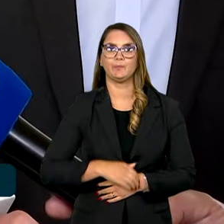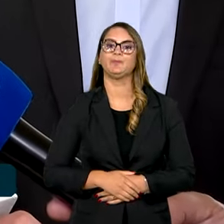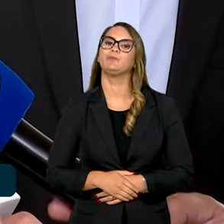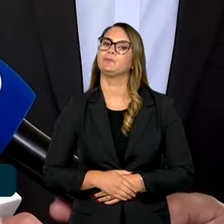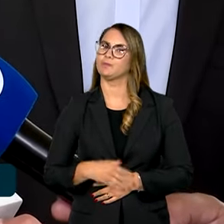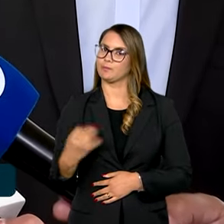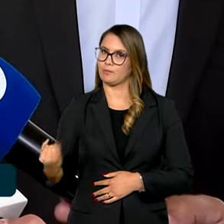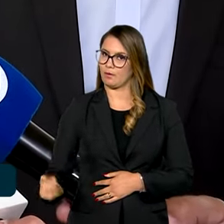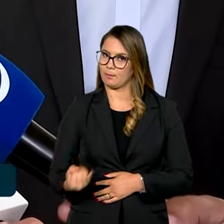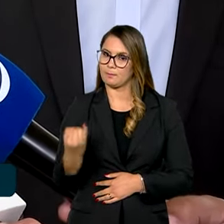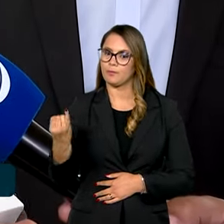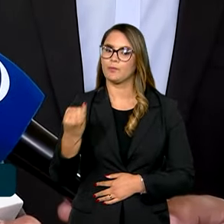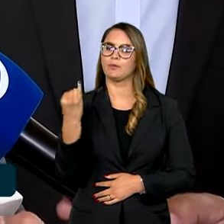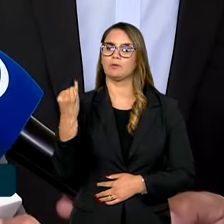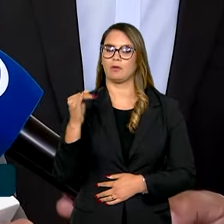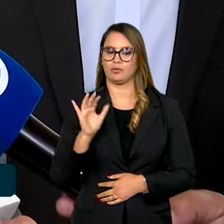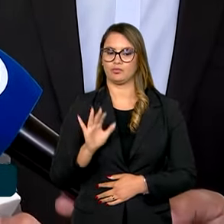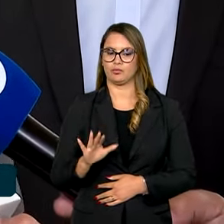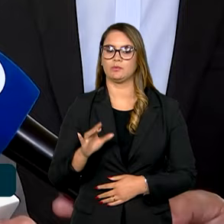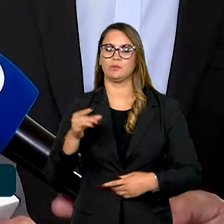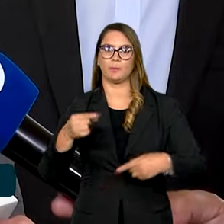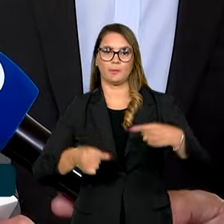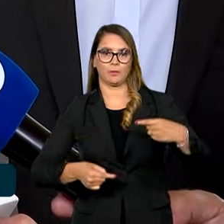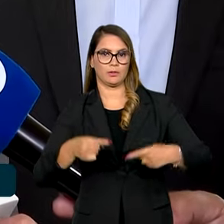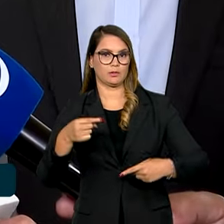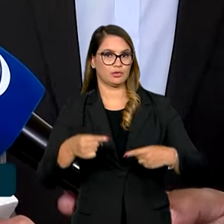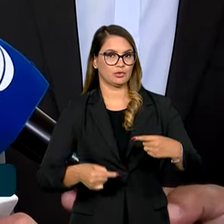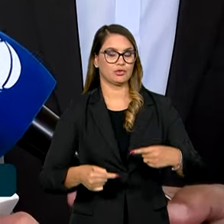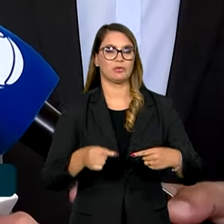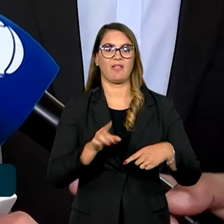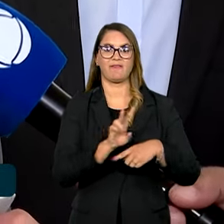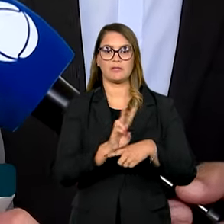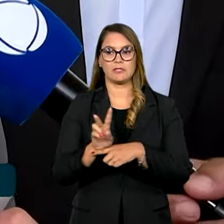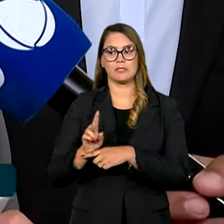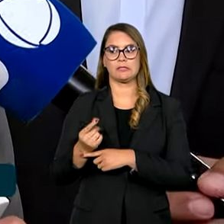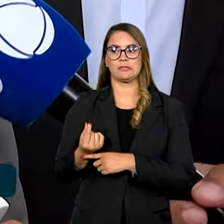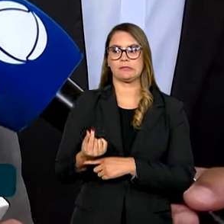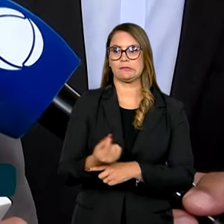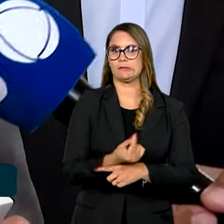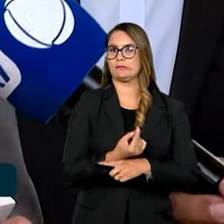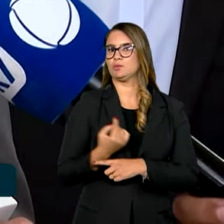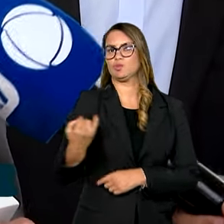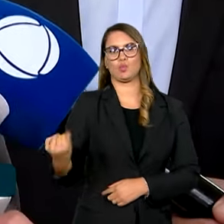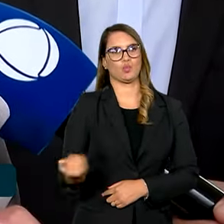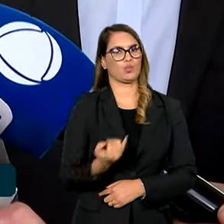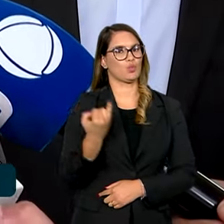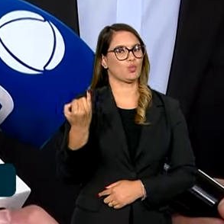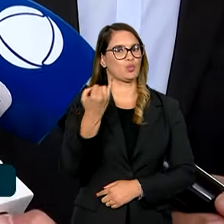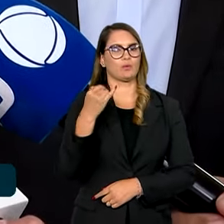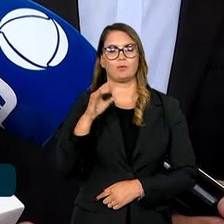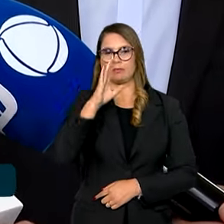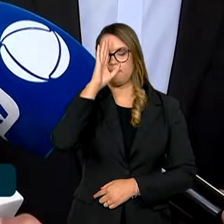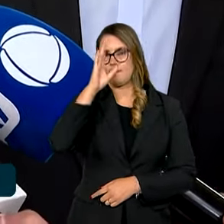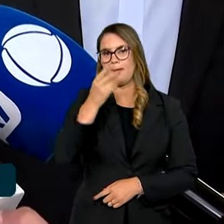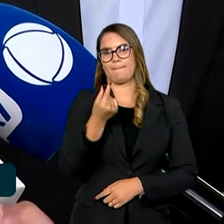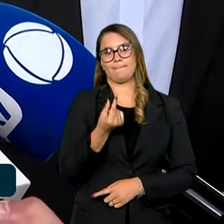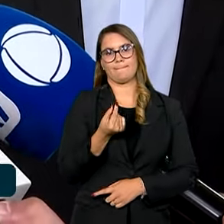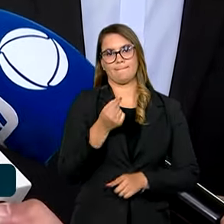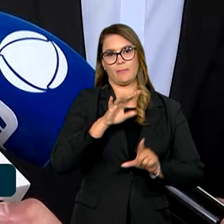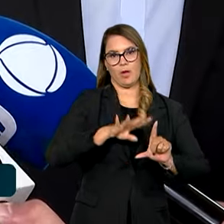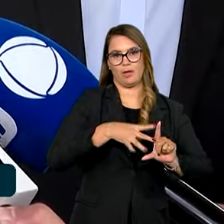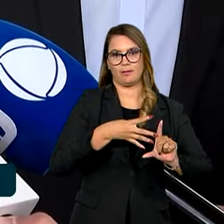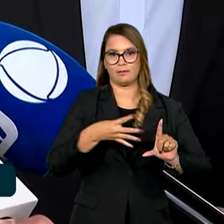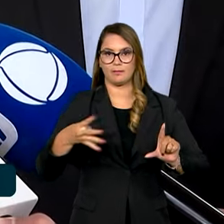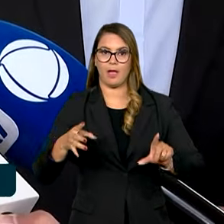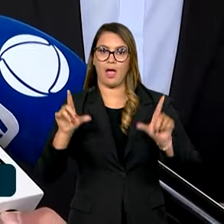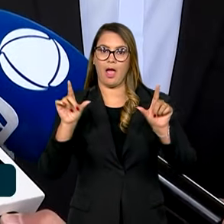é importante, isso, política fiscal, ela é essencial até para a política monetária, para baixar